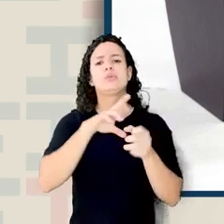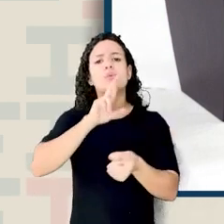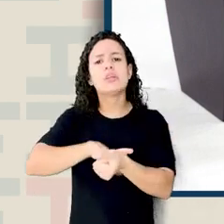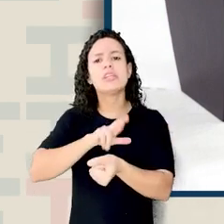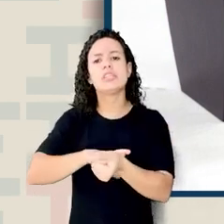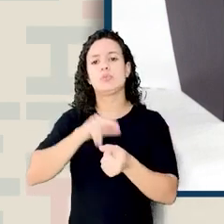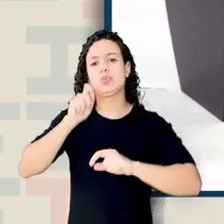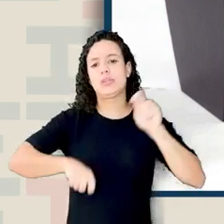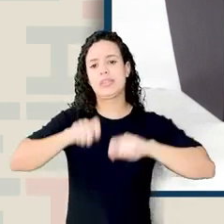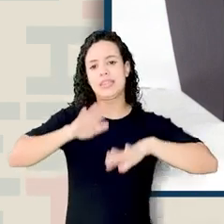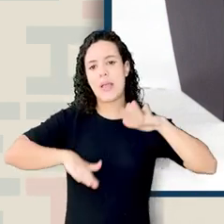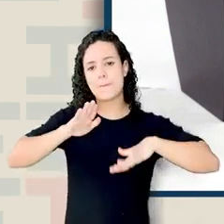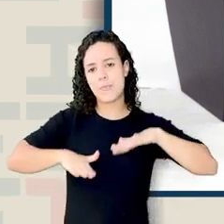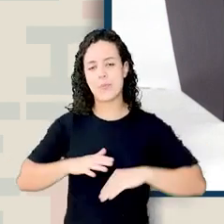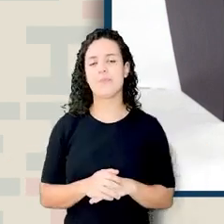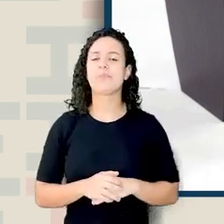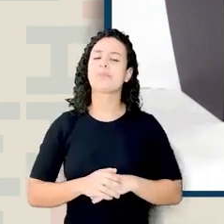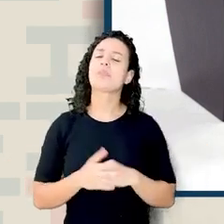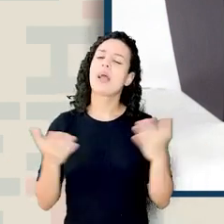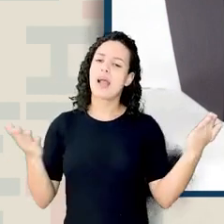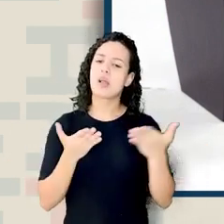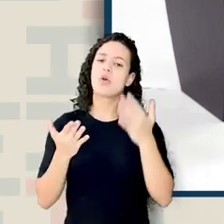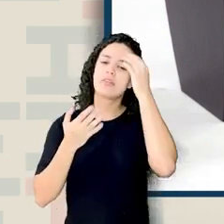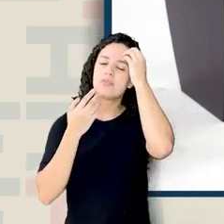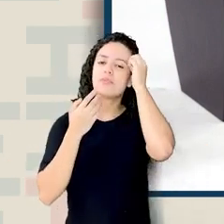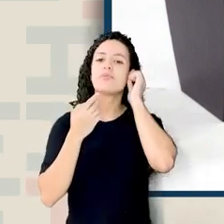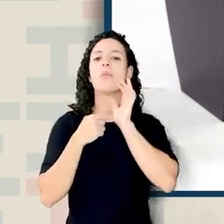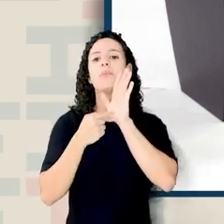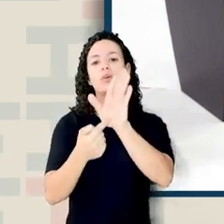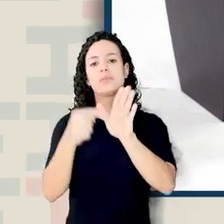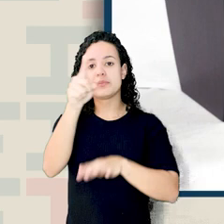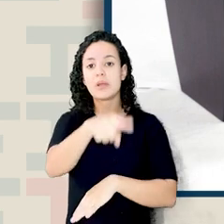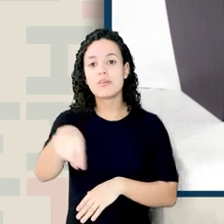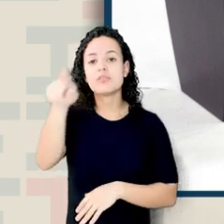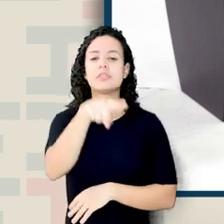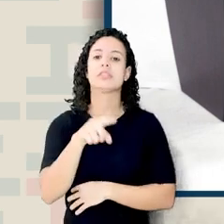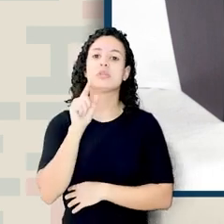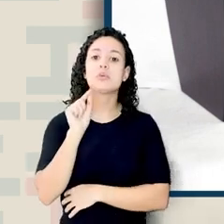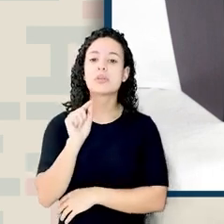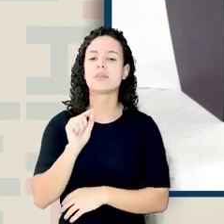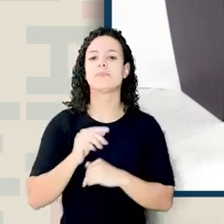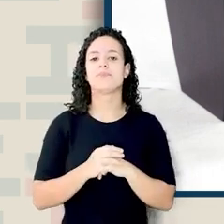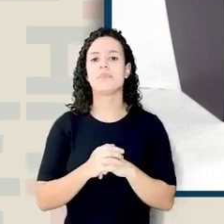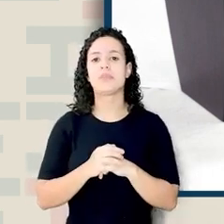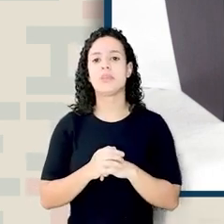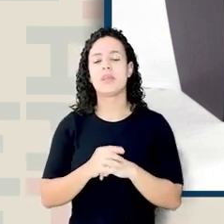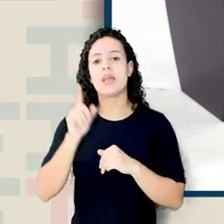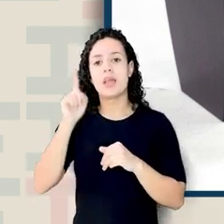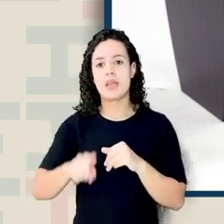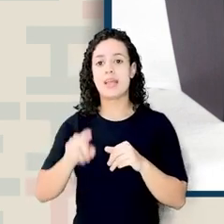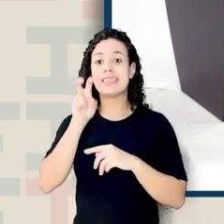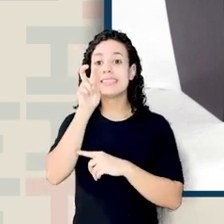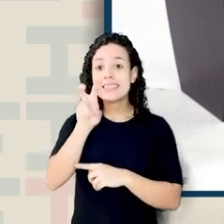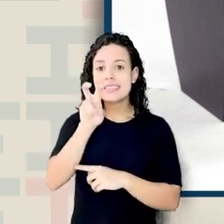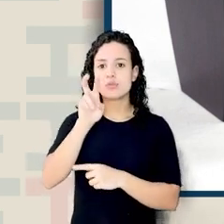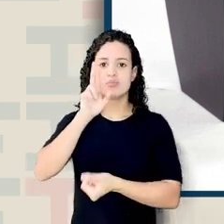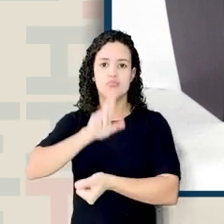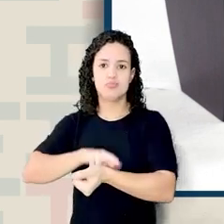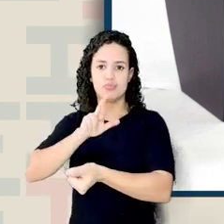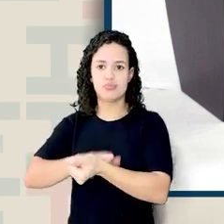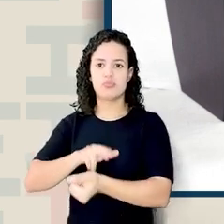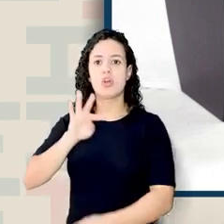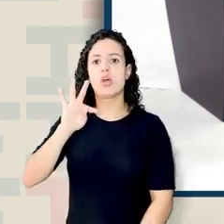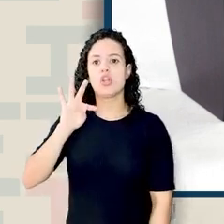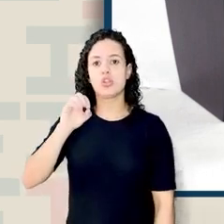tambores. Bom, então agora eu vou trabalhar com vocês um pouco dessa célula dos 5 toques,